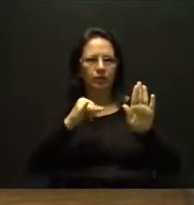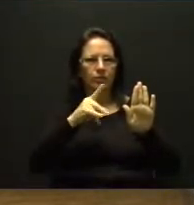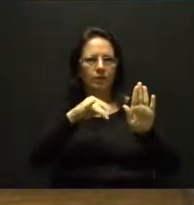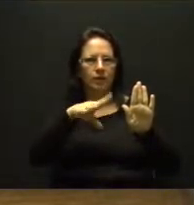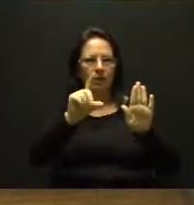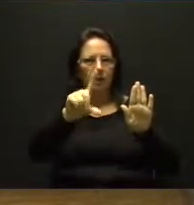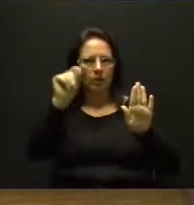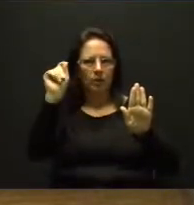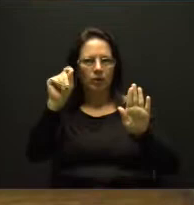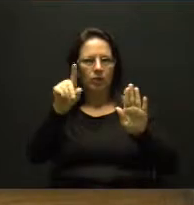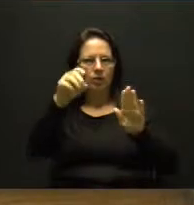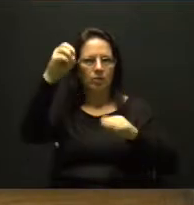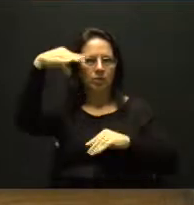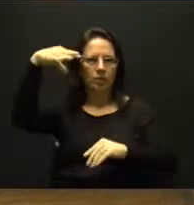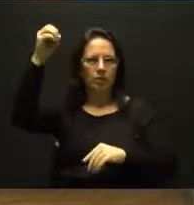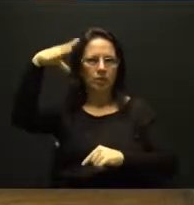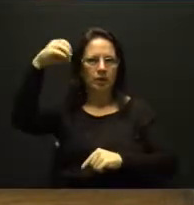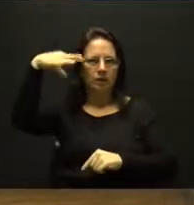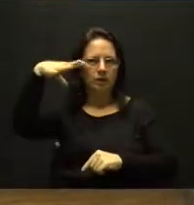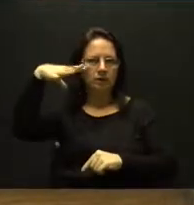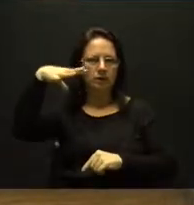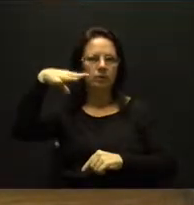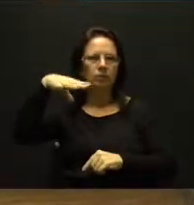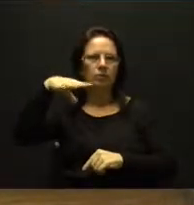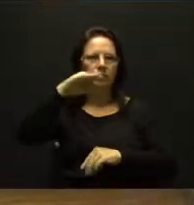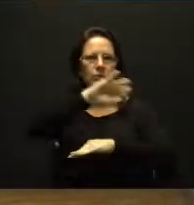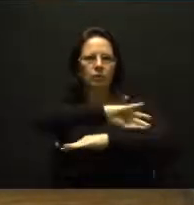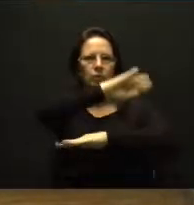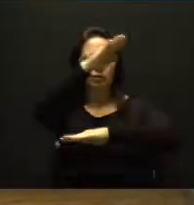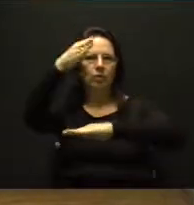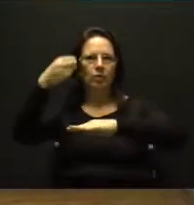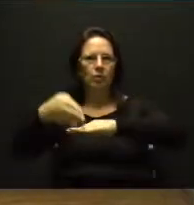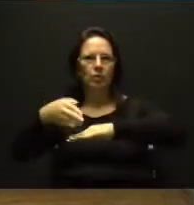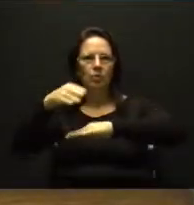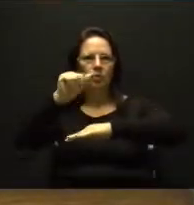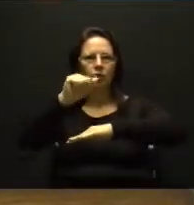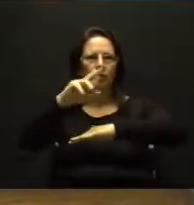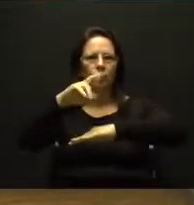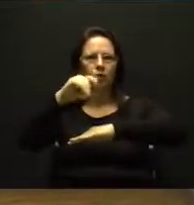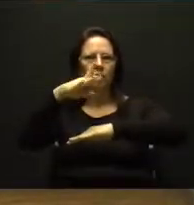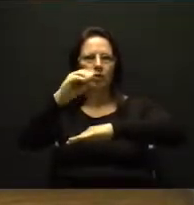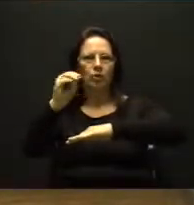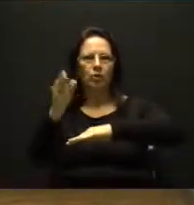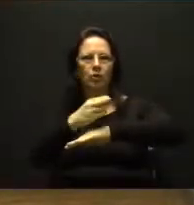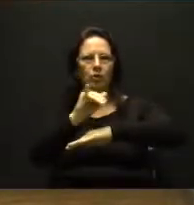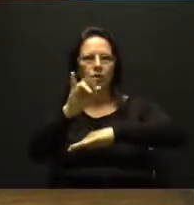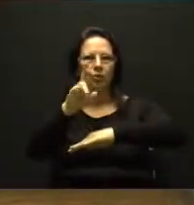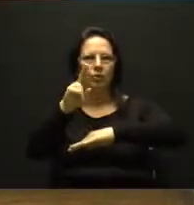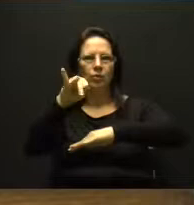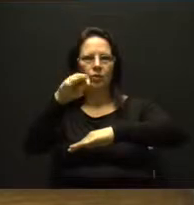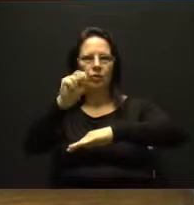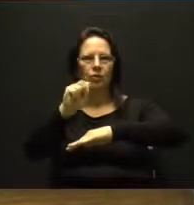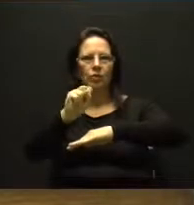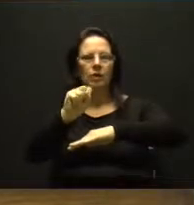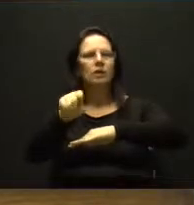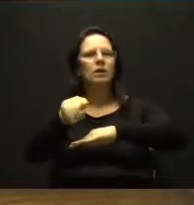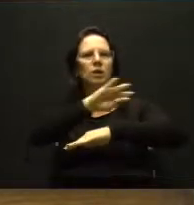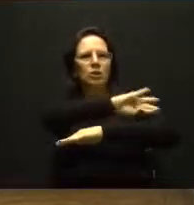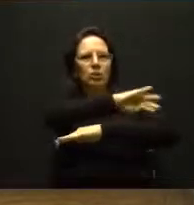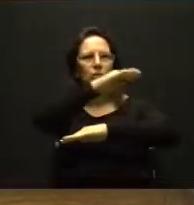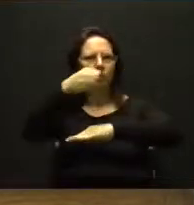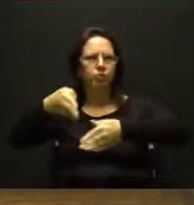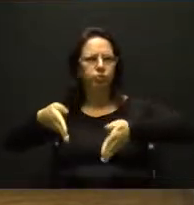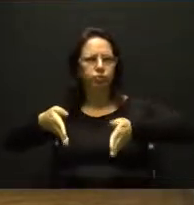sobre a iluminação sobre a ponte do arco íris aquele trecho com certeza ele está totalmente